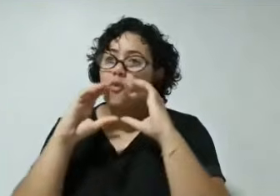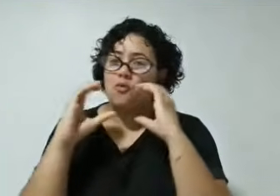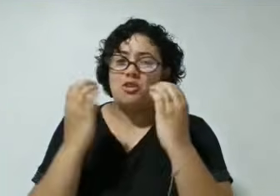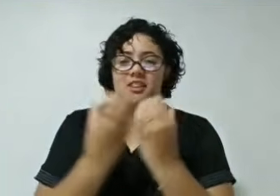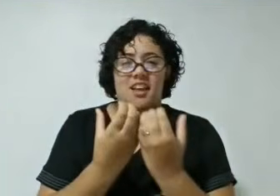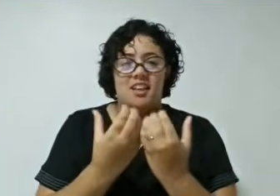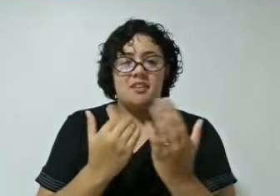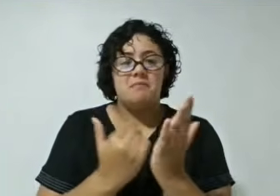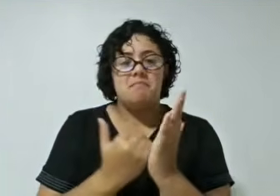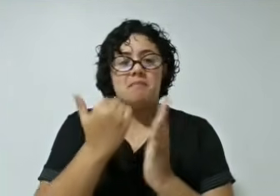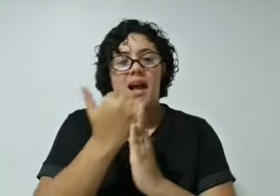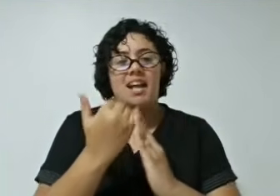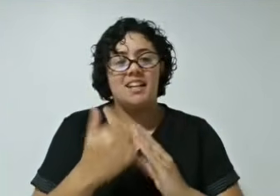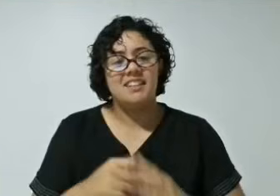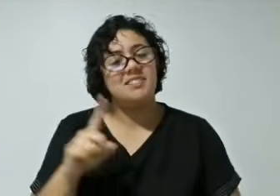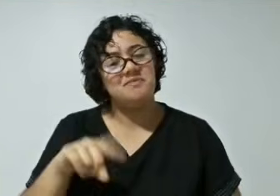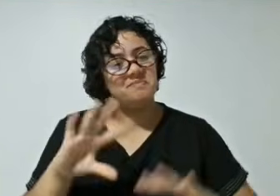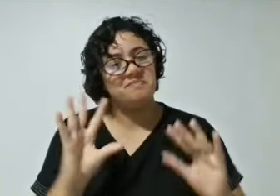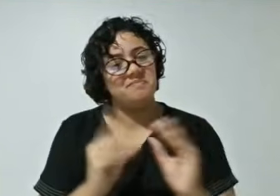Enfim, é isso.